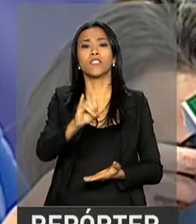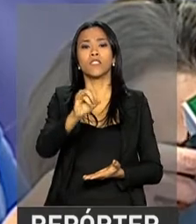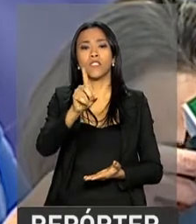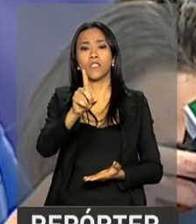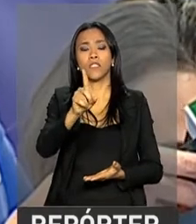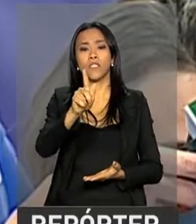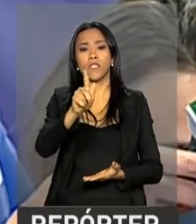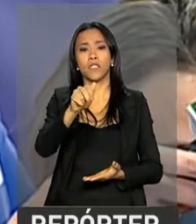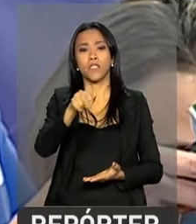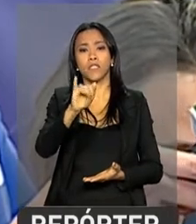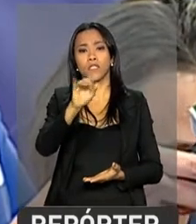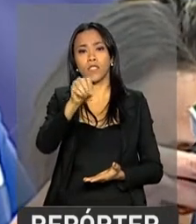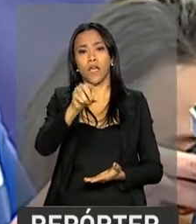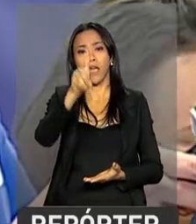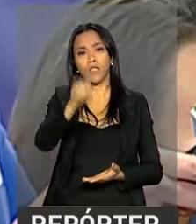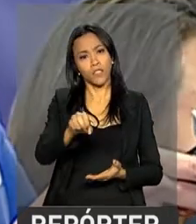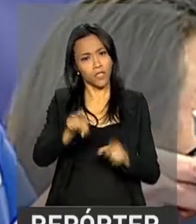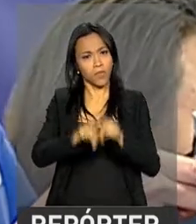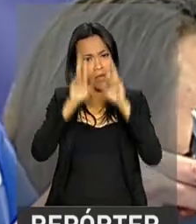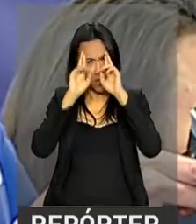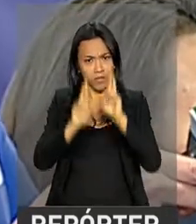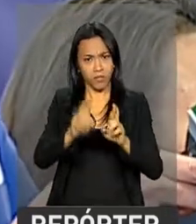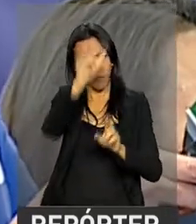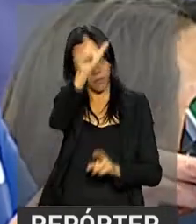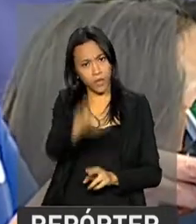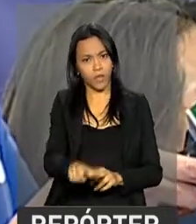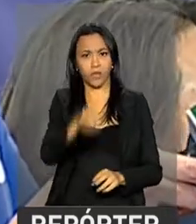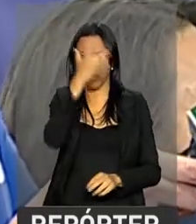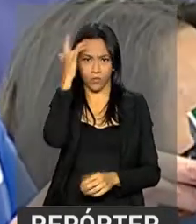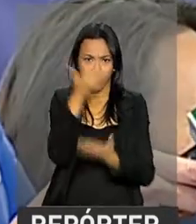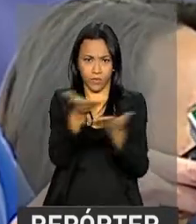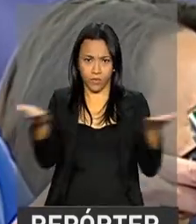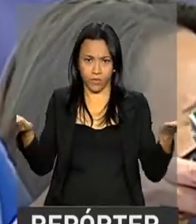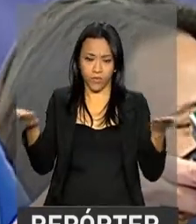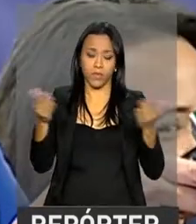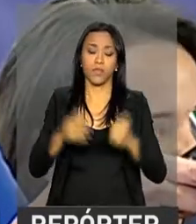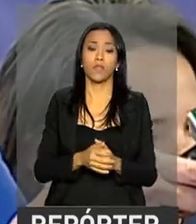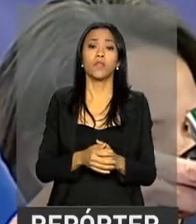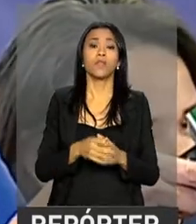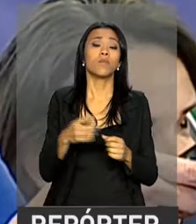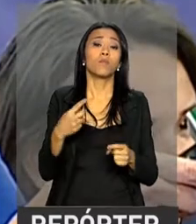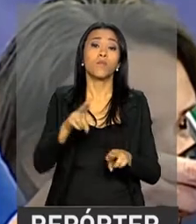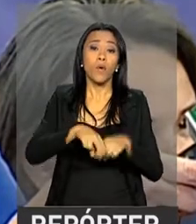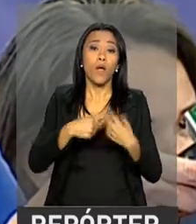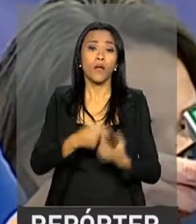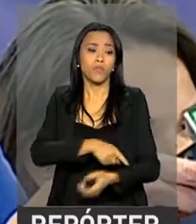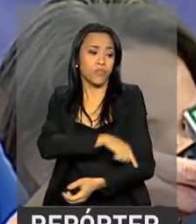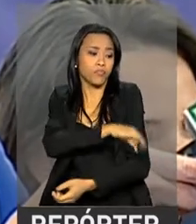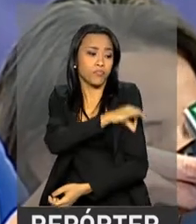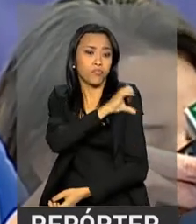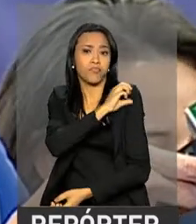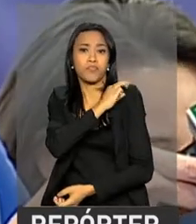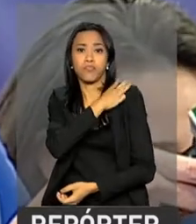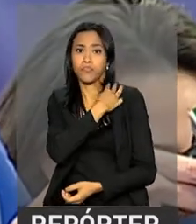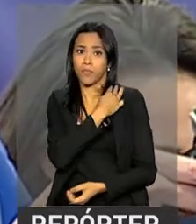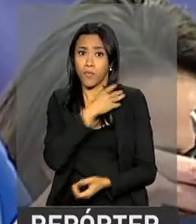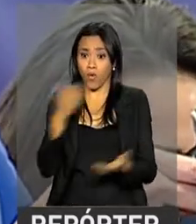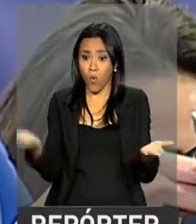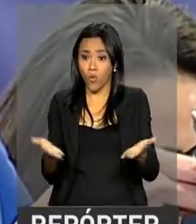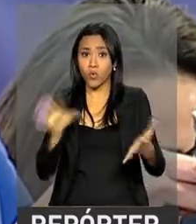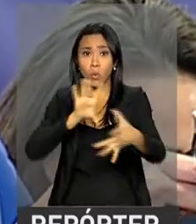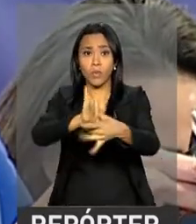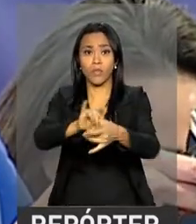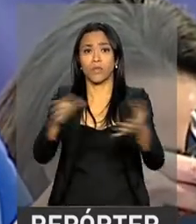à pessoa humana e evidentemente que o nível de escolaridade hoje uma sociedade cada vez mais